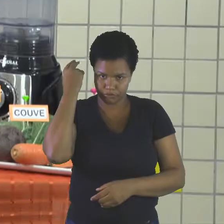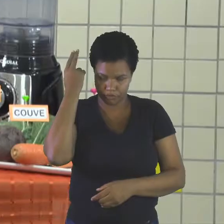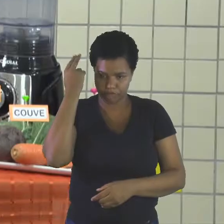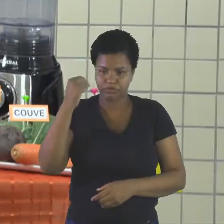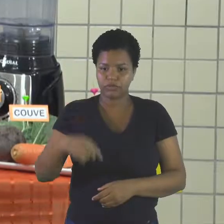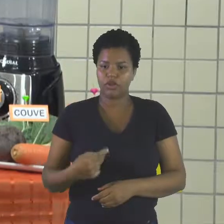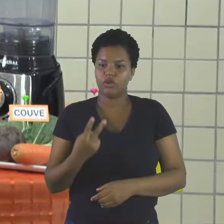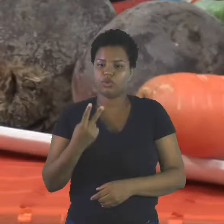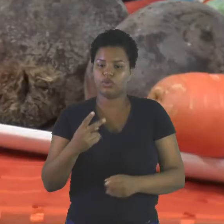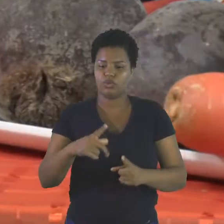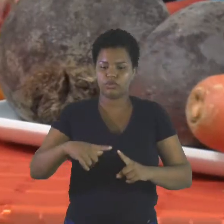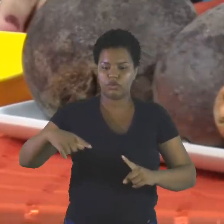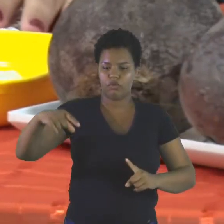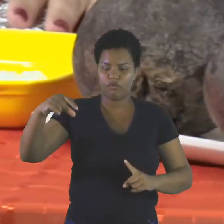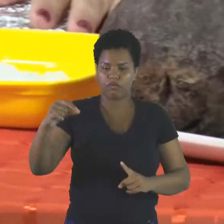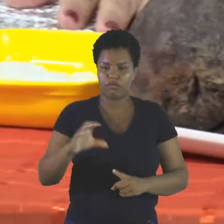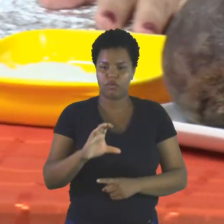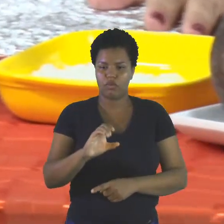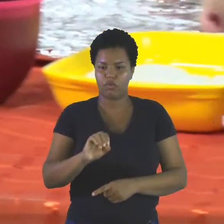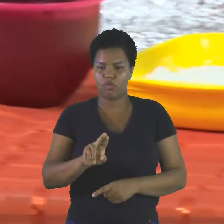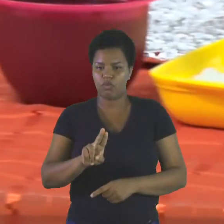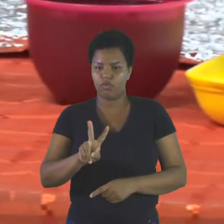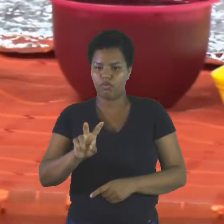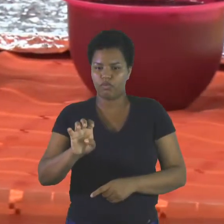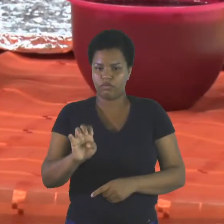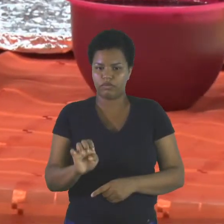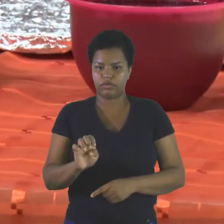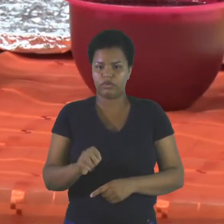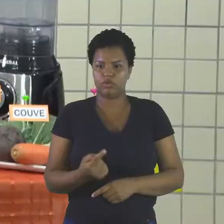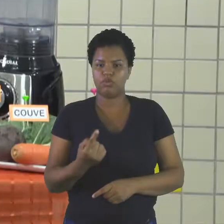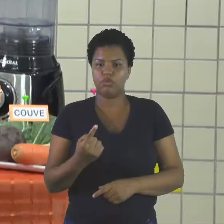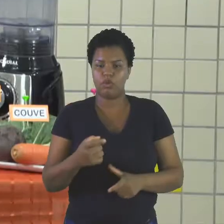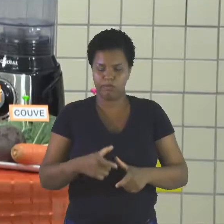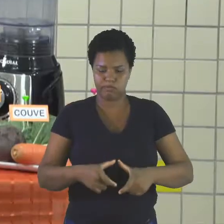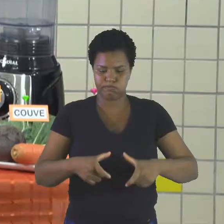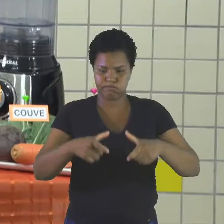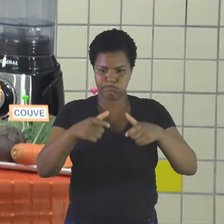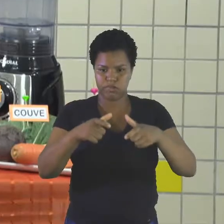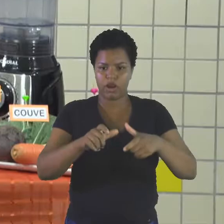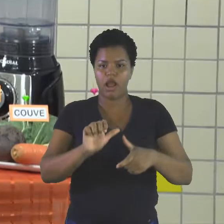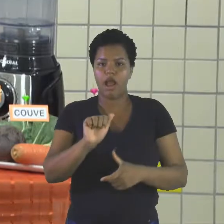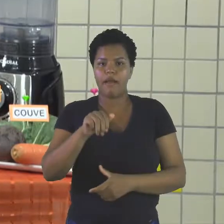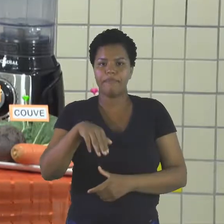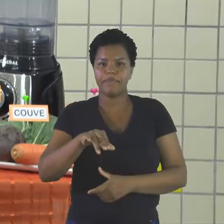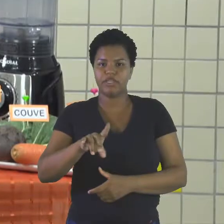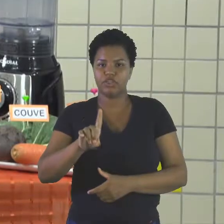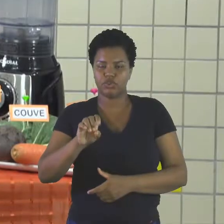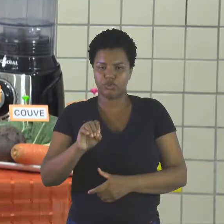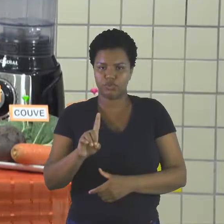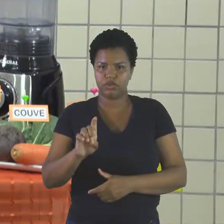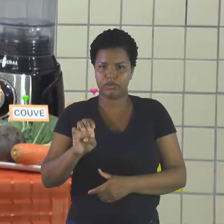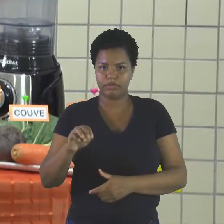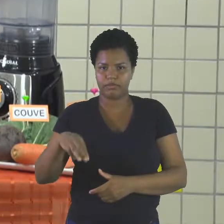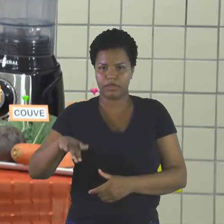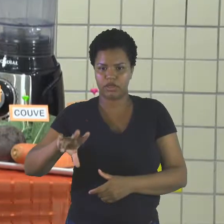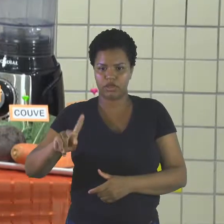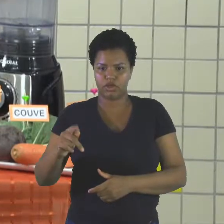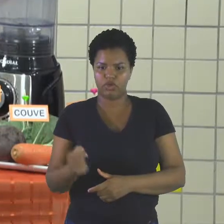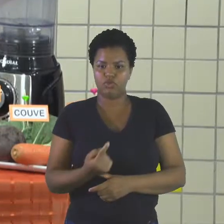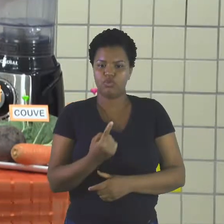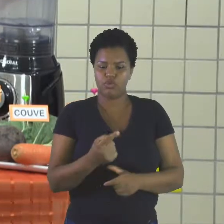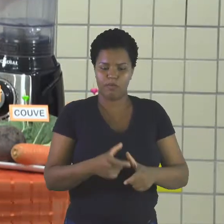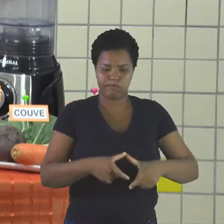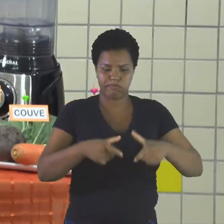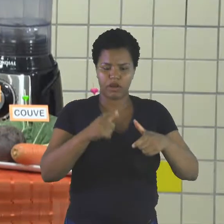colher e meia de amido de milho e meio copo de água primeiro você vai preparar a tinta vermelha Então você vai